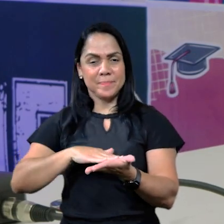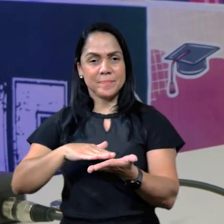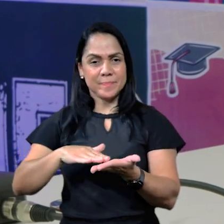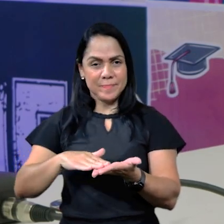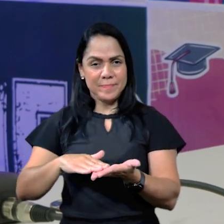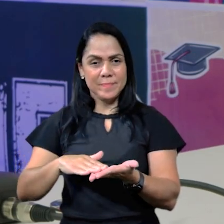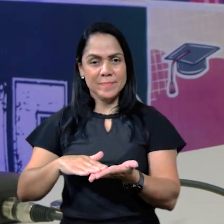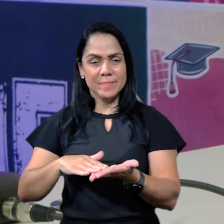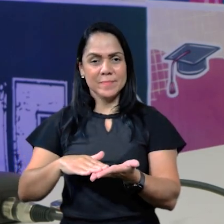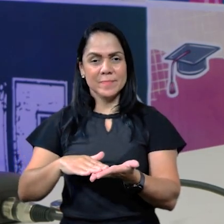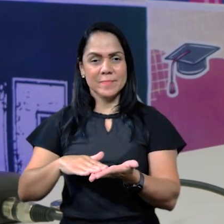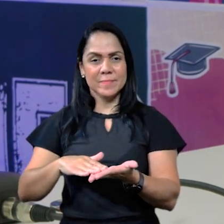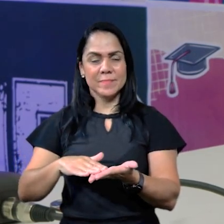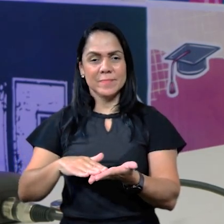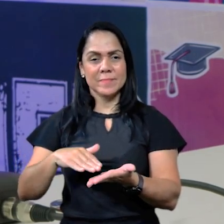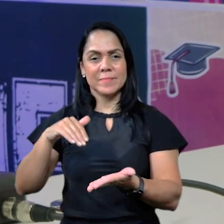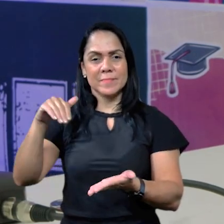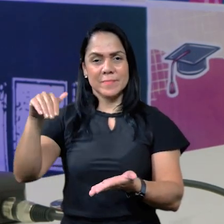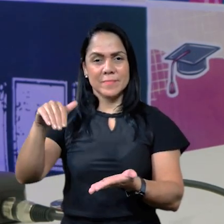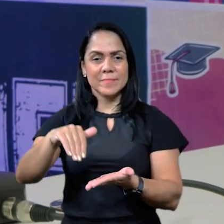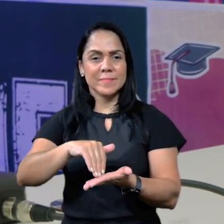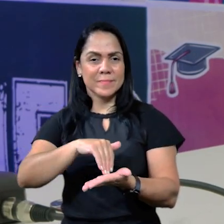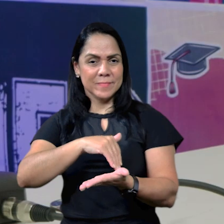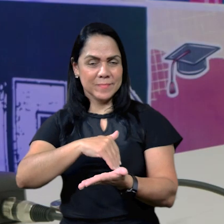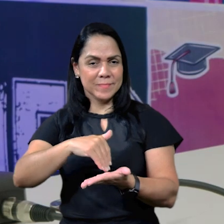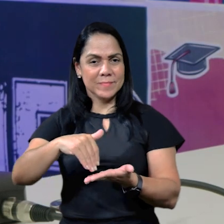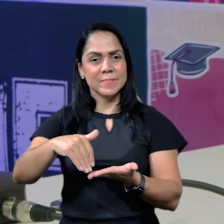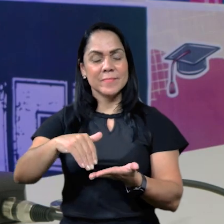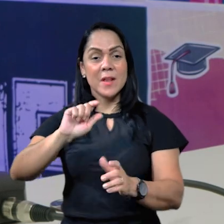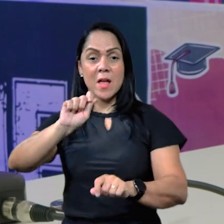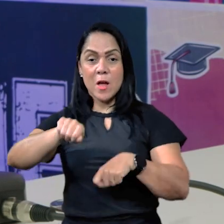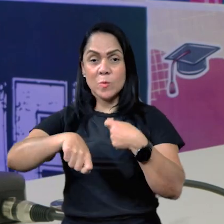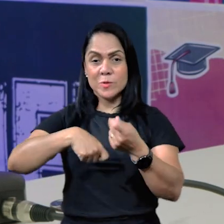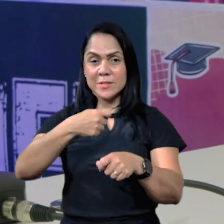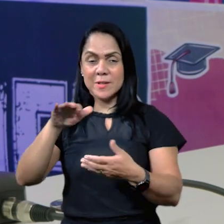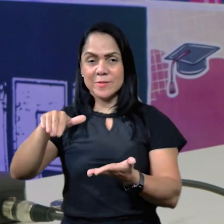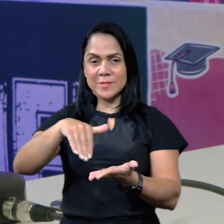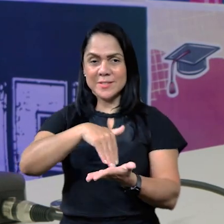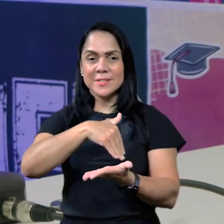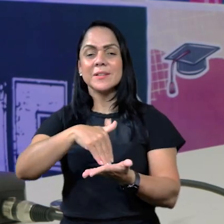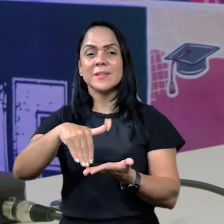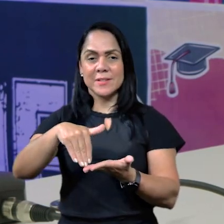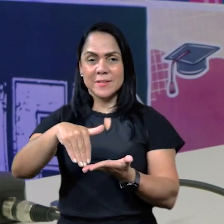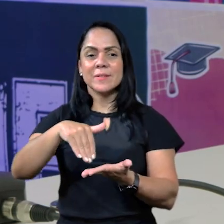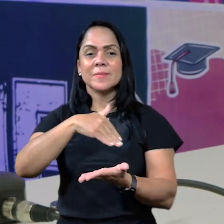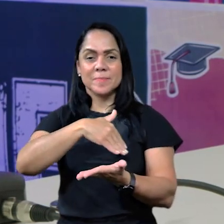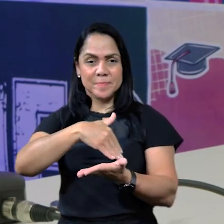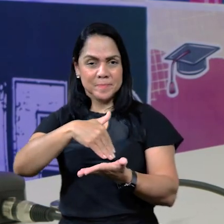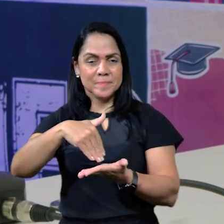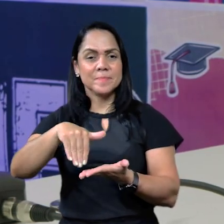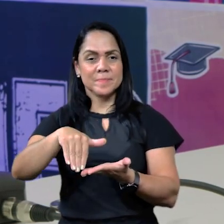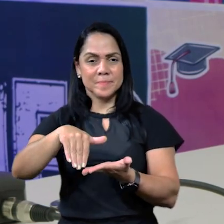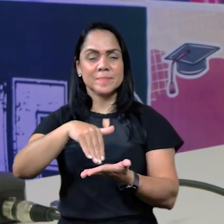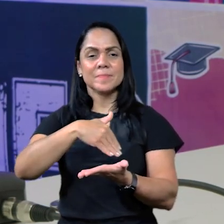esquerda aberta para cima e a direita em movimentos com a unha para baixo, assim. Como se fosse cortando a outra mão.